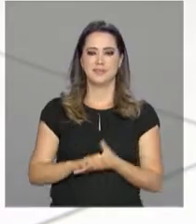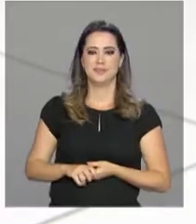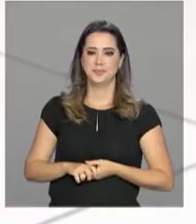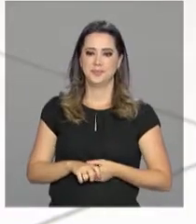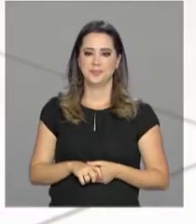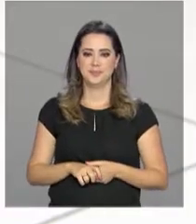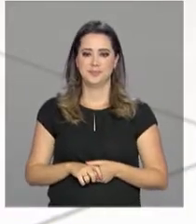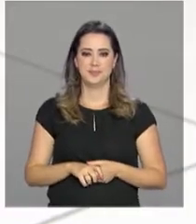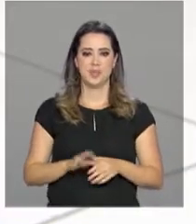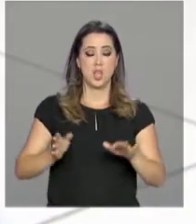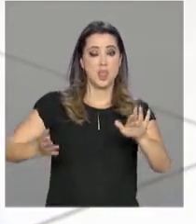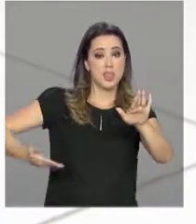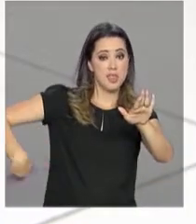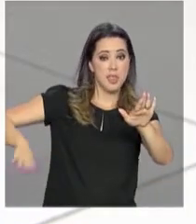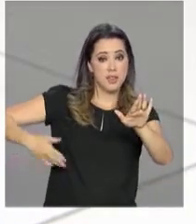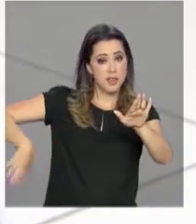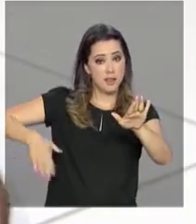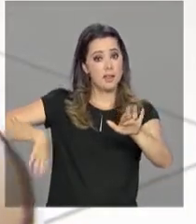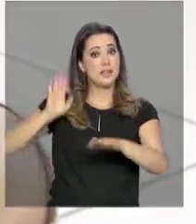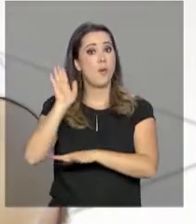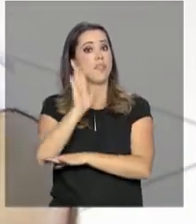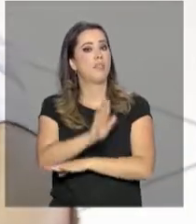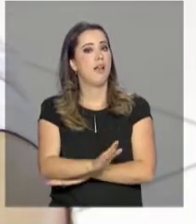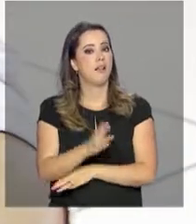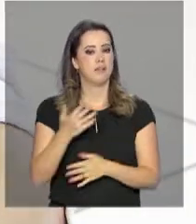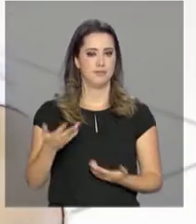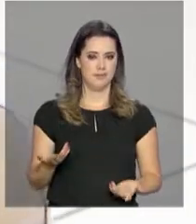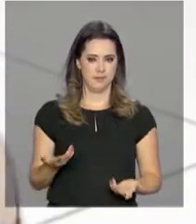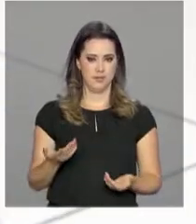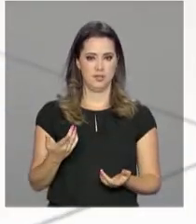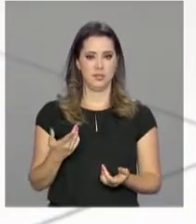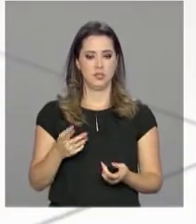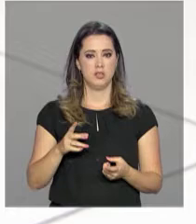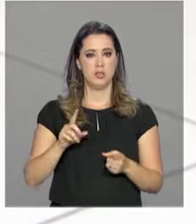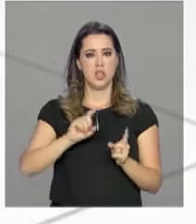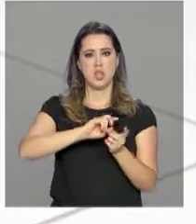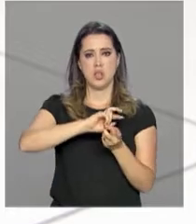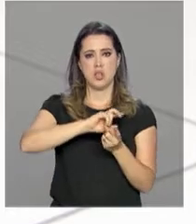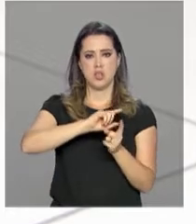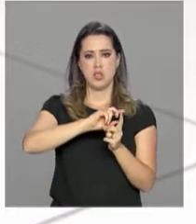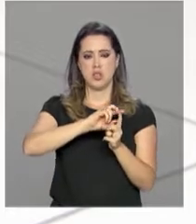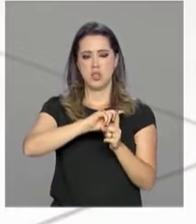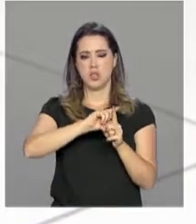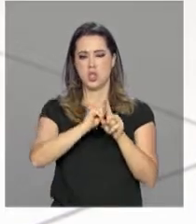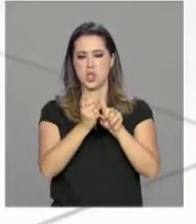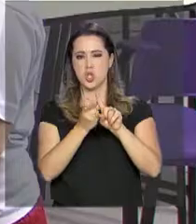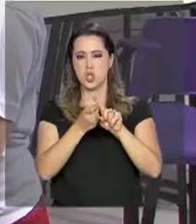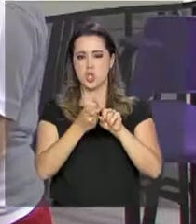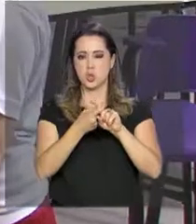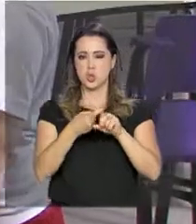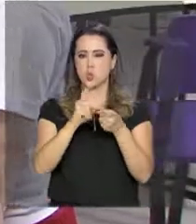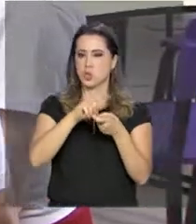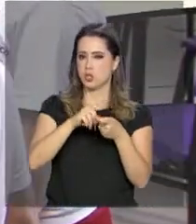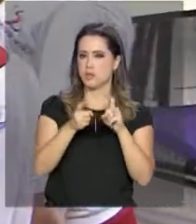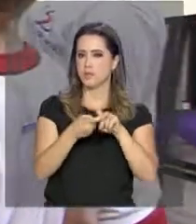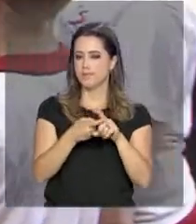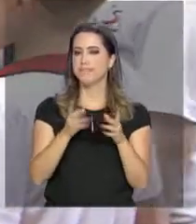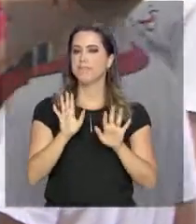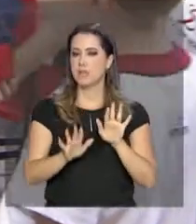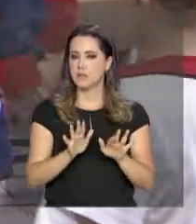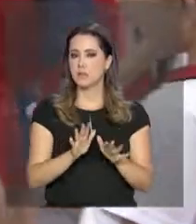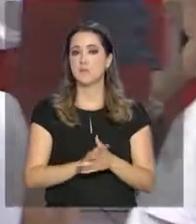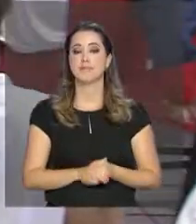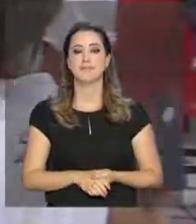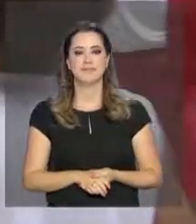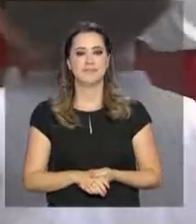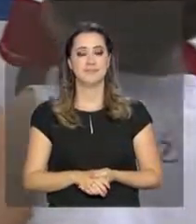natação ataque e julieto a gente já tá na escola oferece período